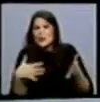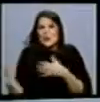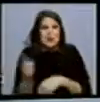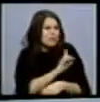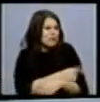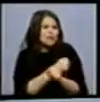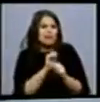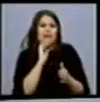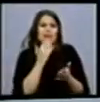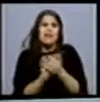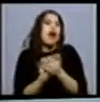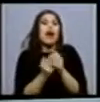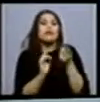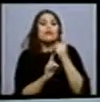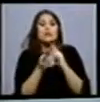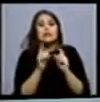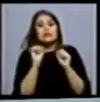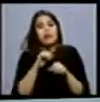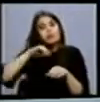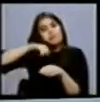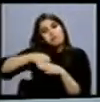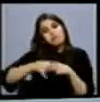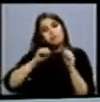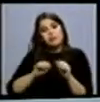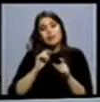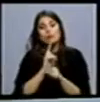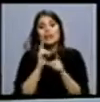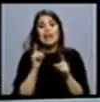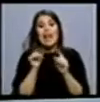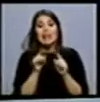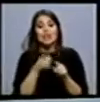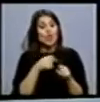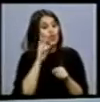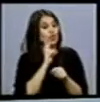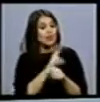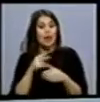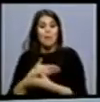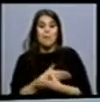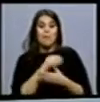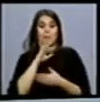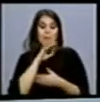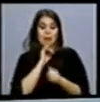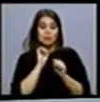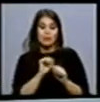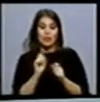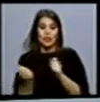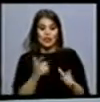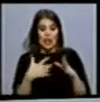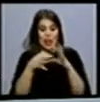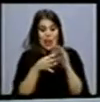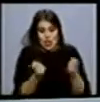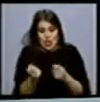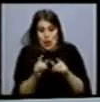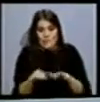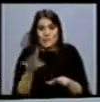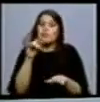criam cavidades na própria maternidade. E, portanto, aquilo que nós vimos é uma maternidade estelar, mas que é também